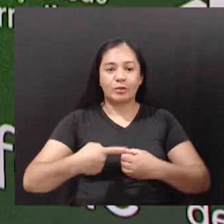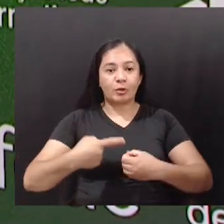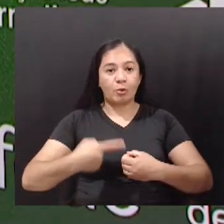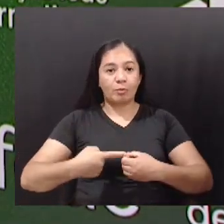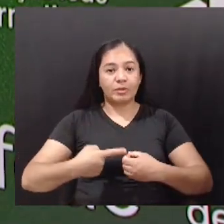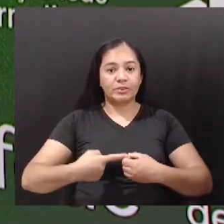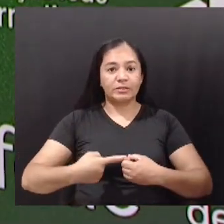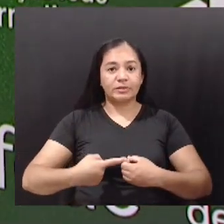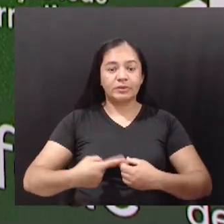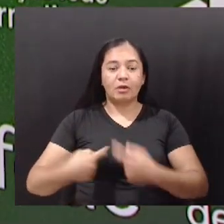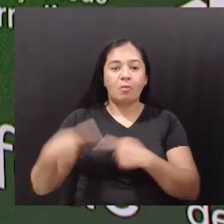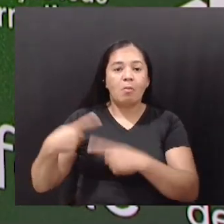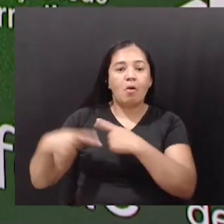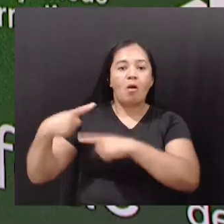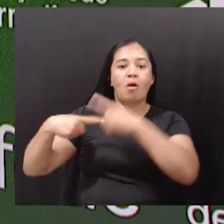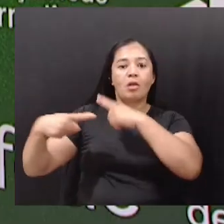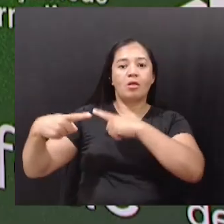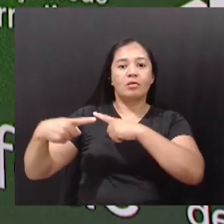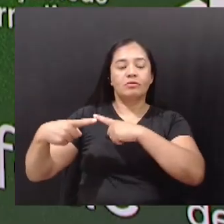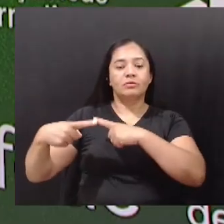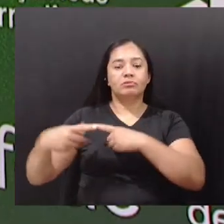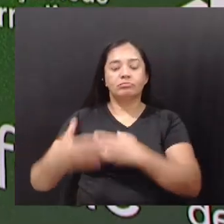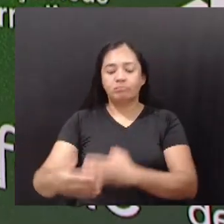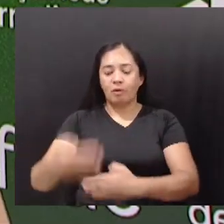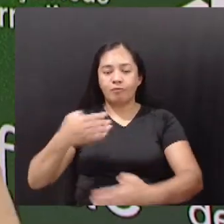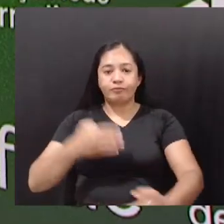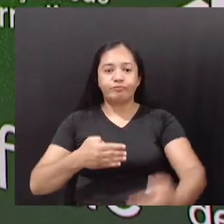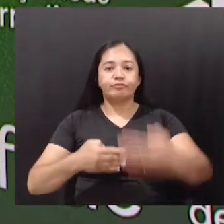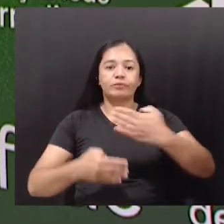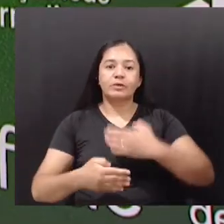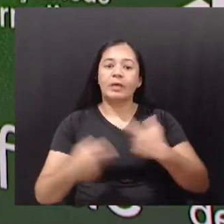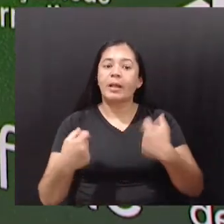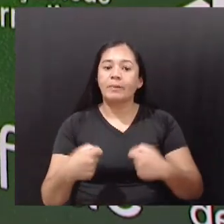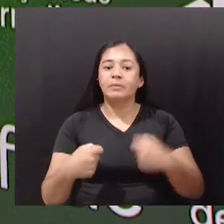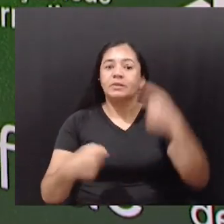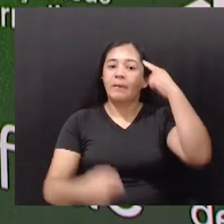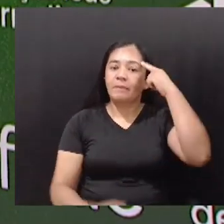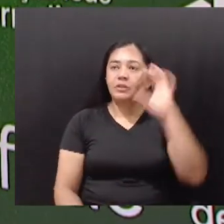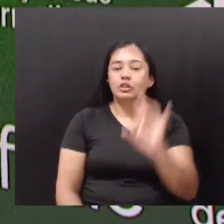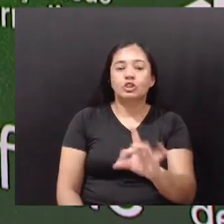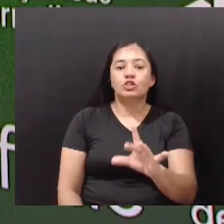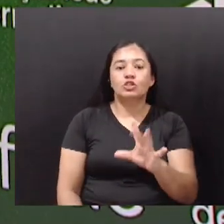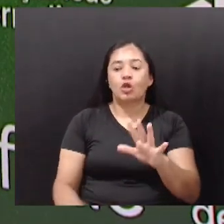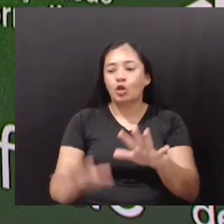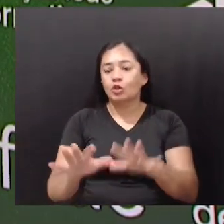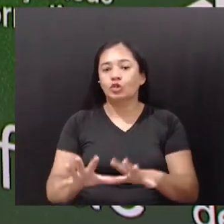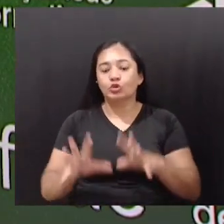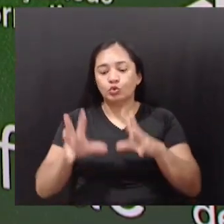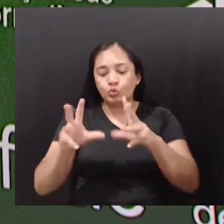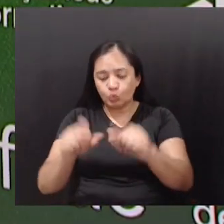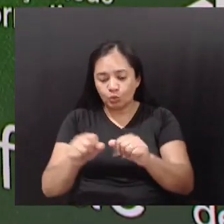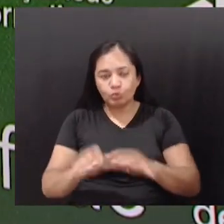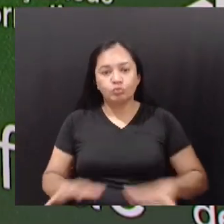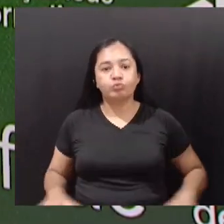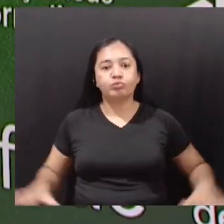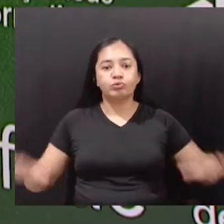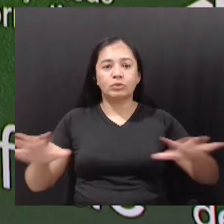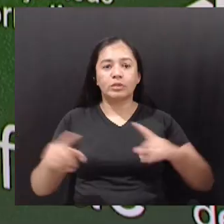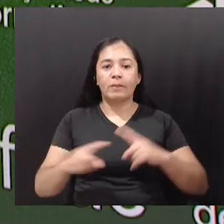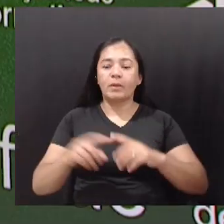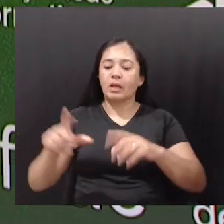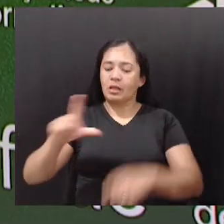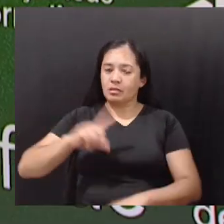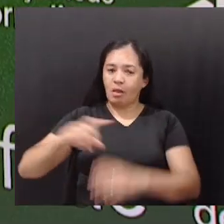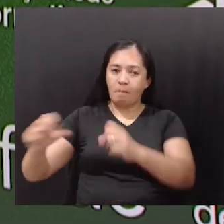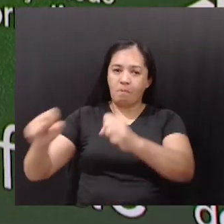próspera, que se desenvolve, ela tem que pensar não só um todo, mas os seus territórios. Tem muita potência nos territórios.